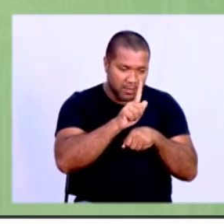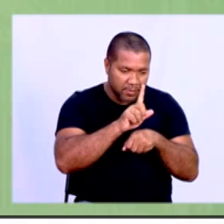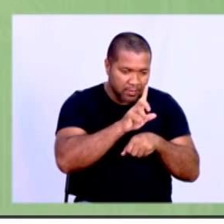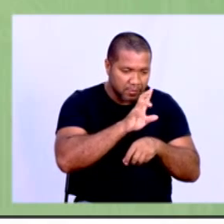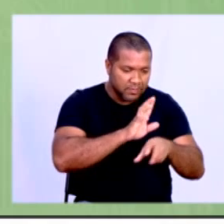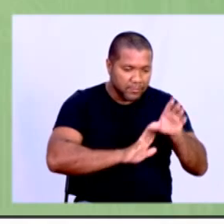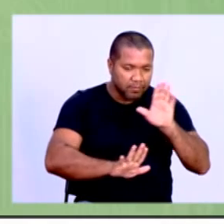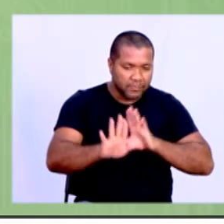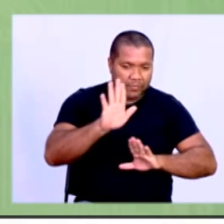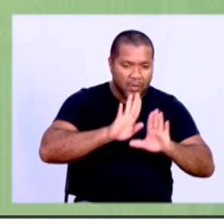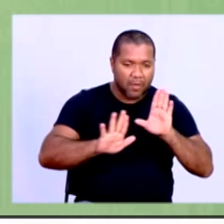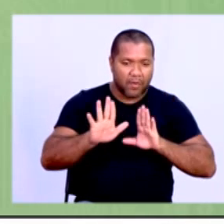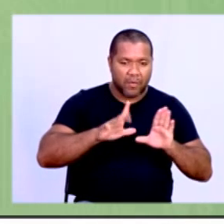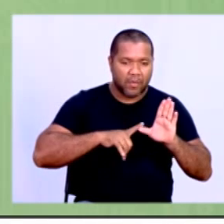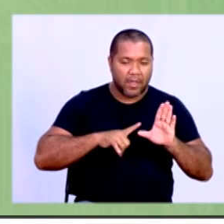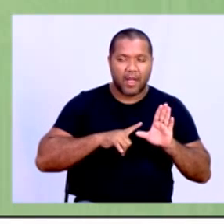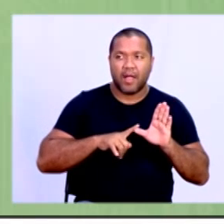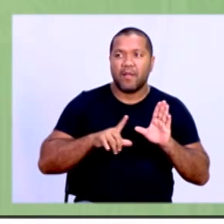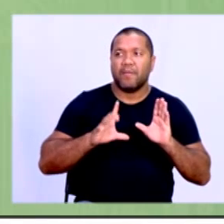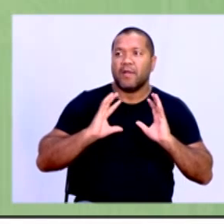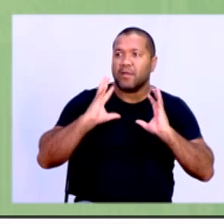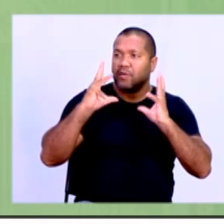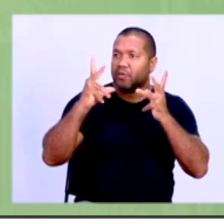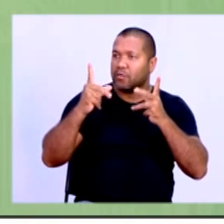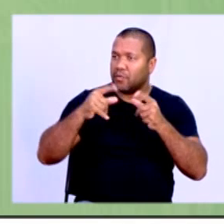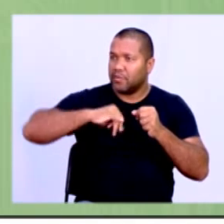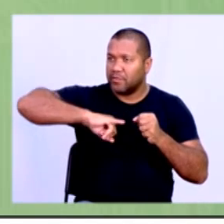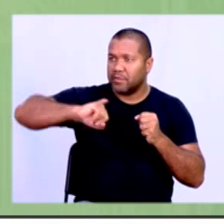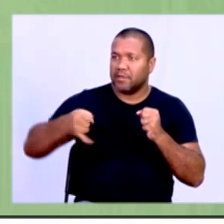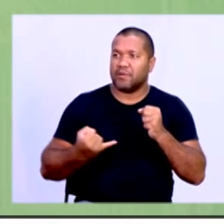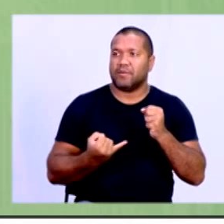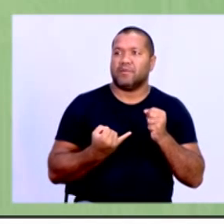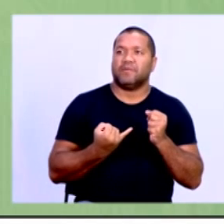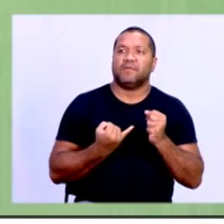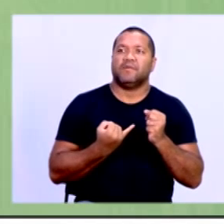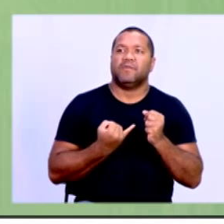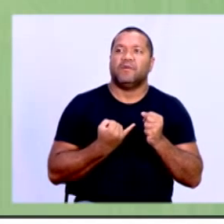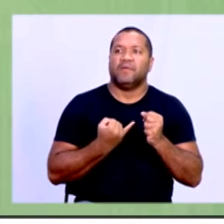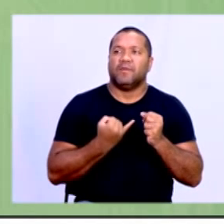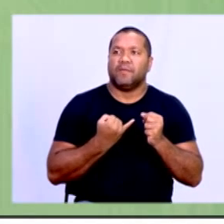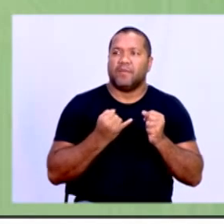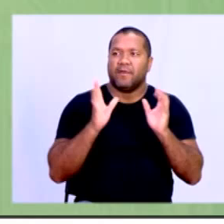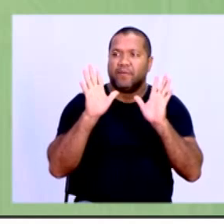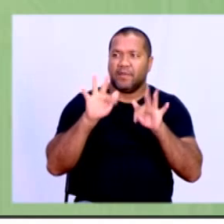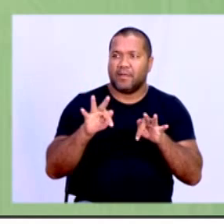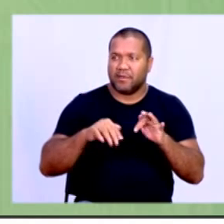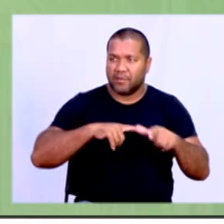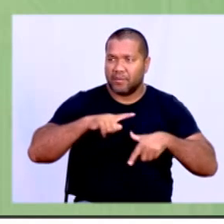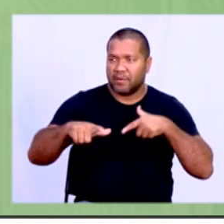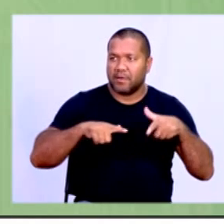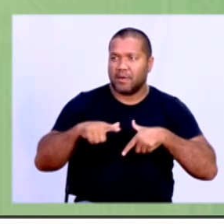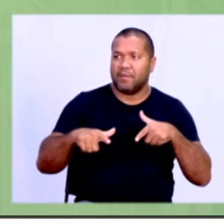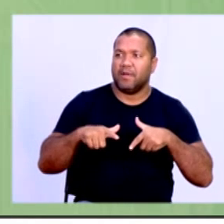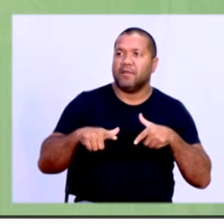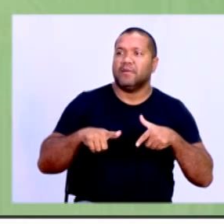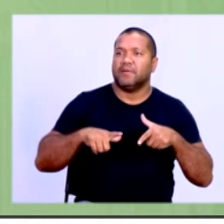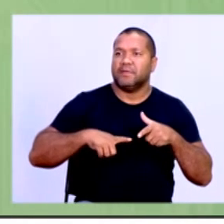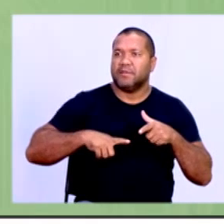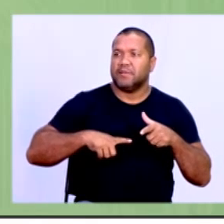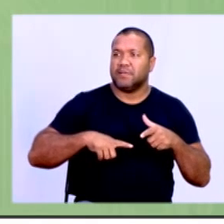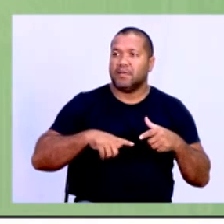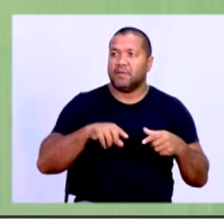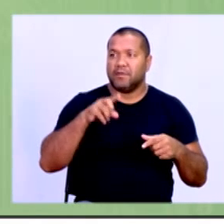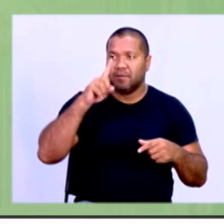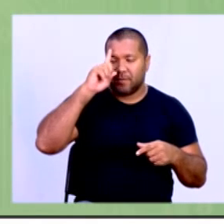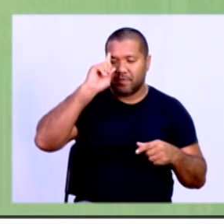que todos os recursos necessários para completar uma tarefa sejam delegados para